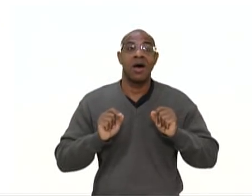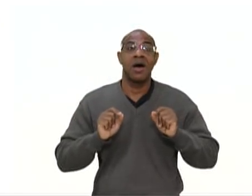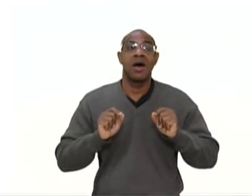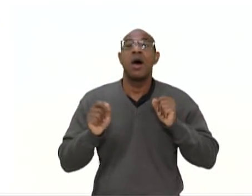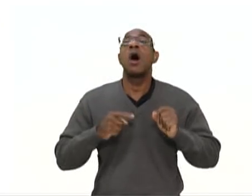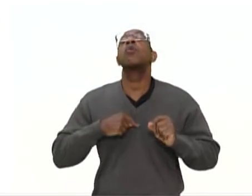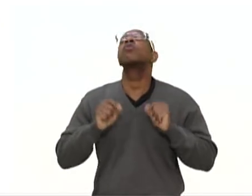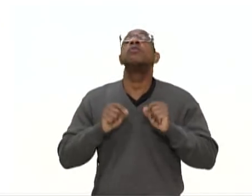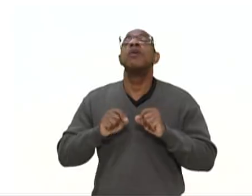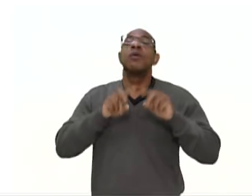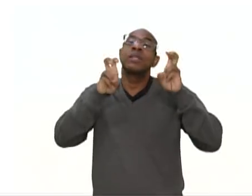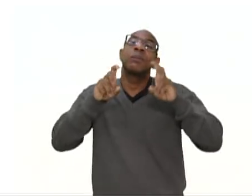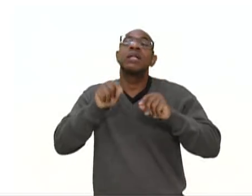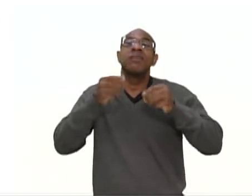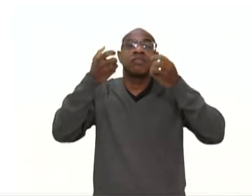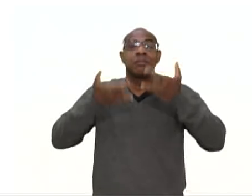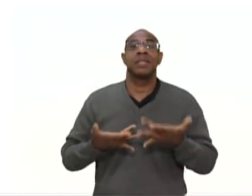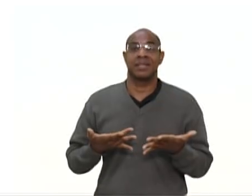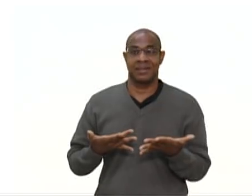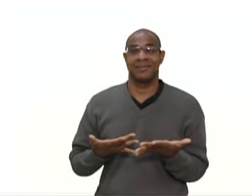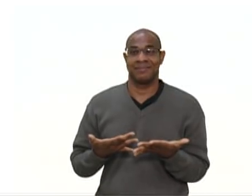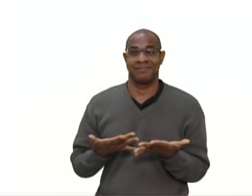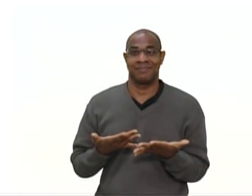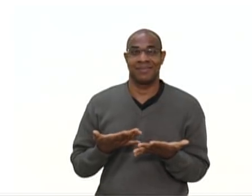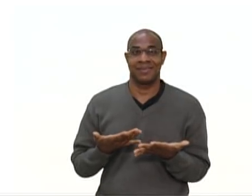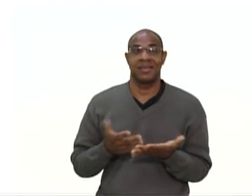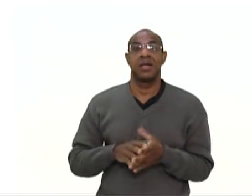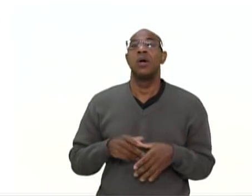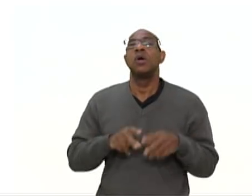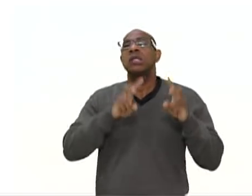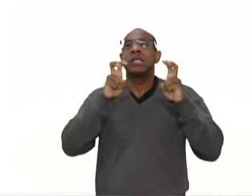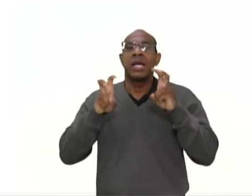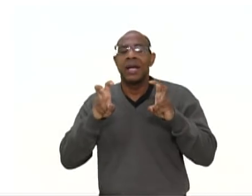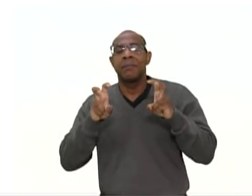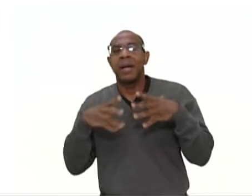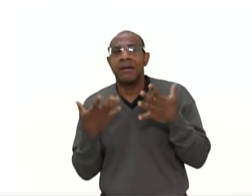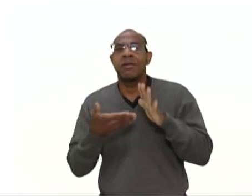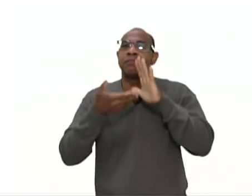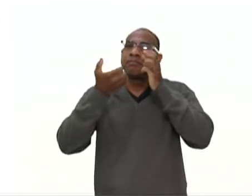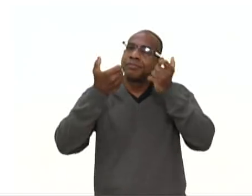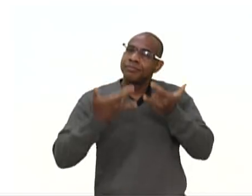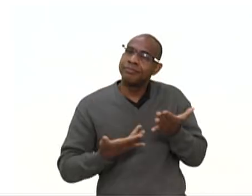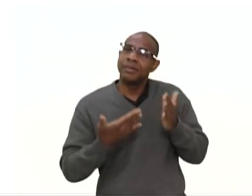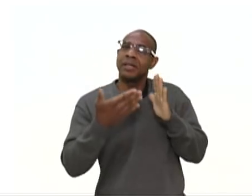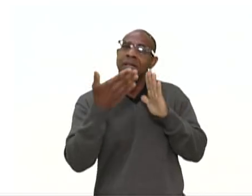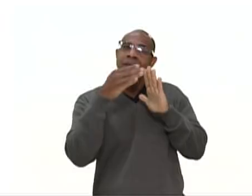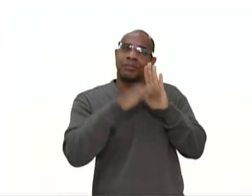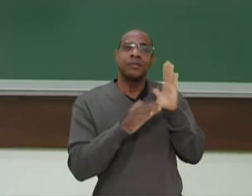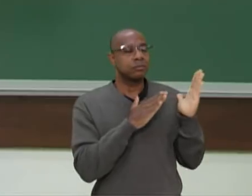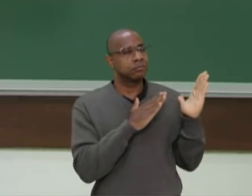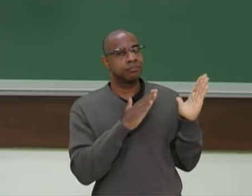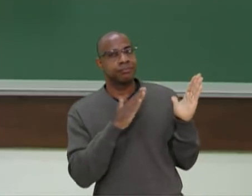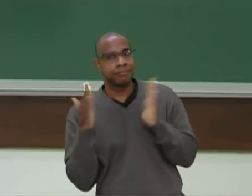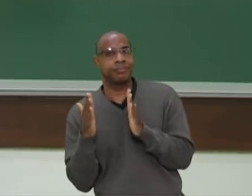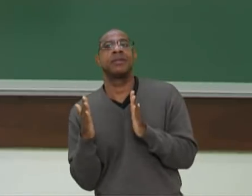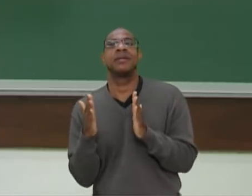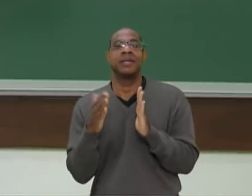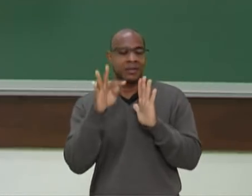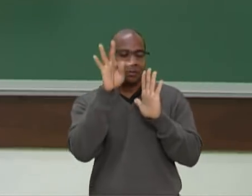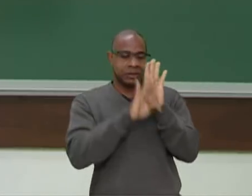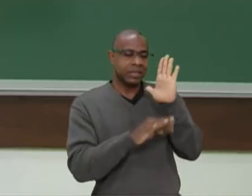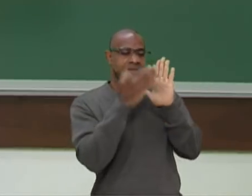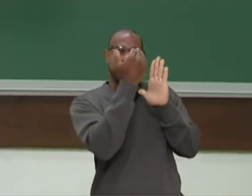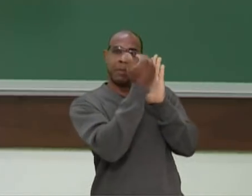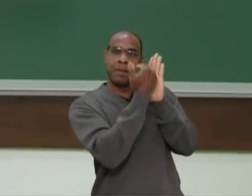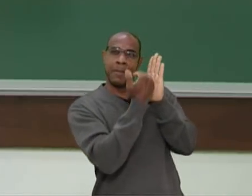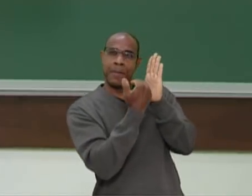eu vou falar, e o tema que é? O tema que será abordado durante o texto. Então, o título